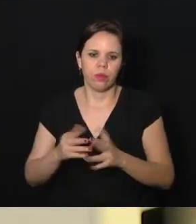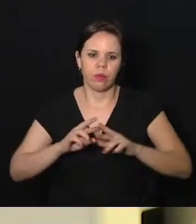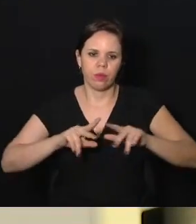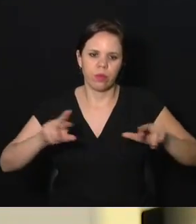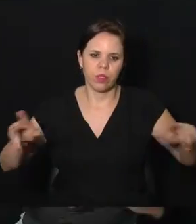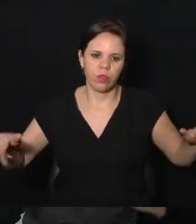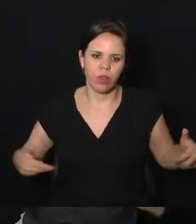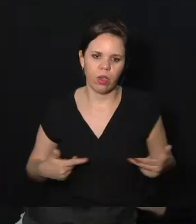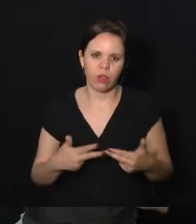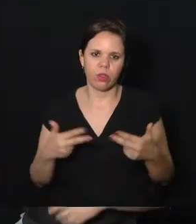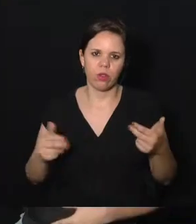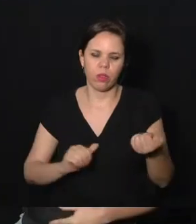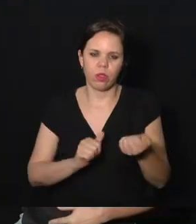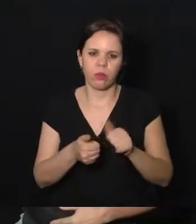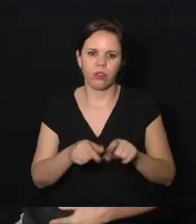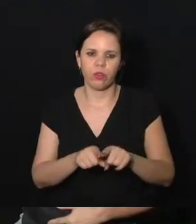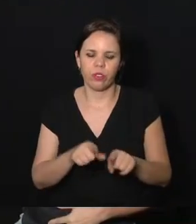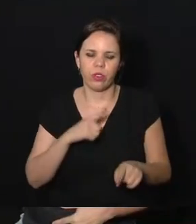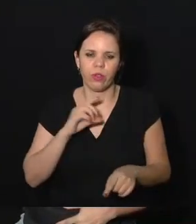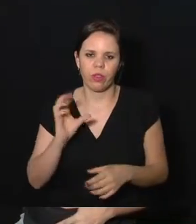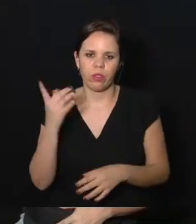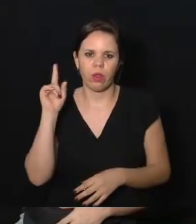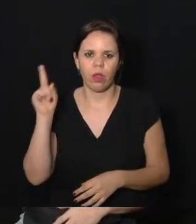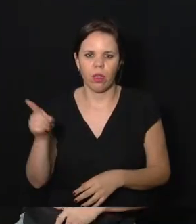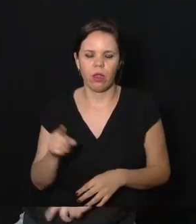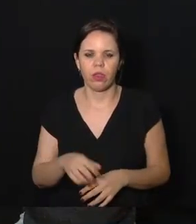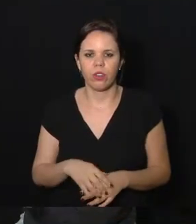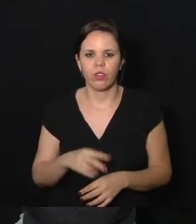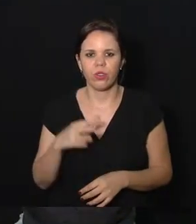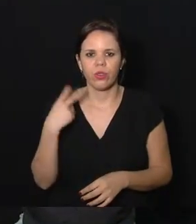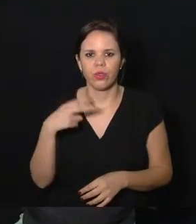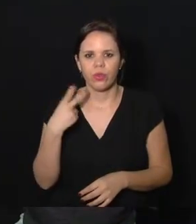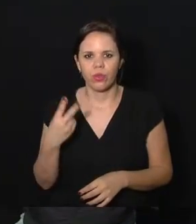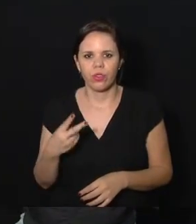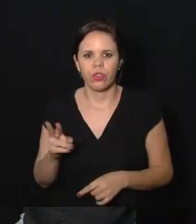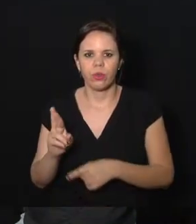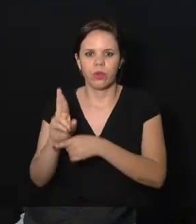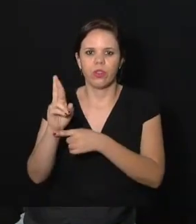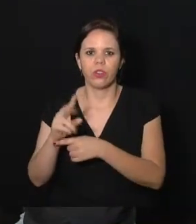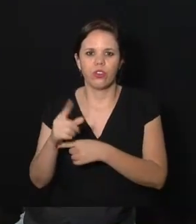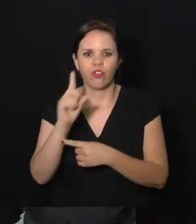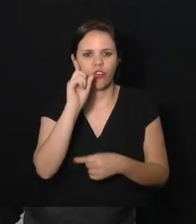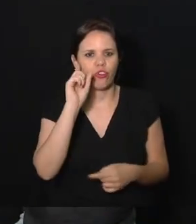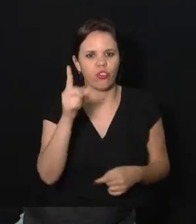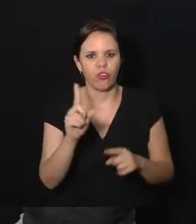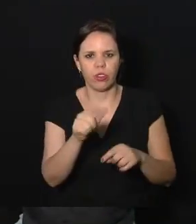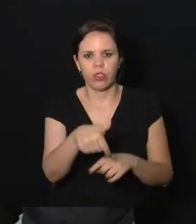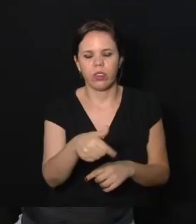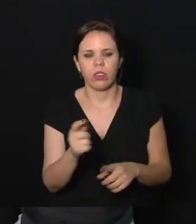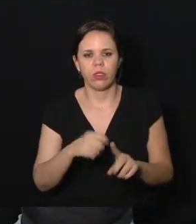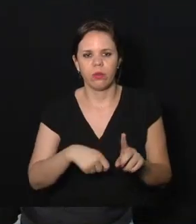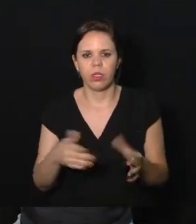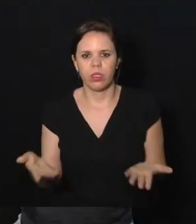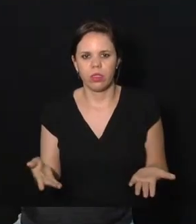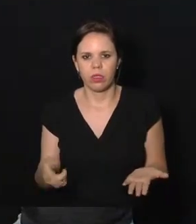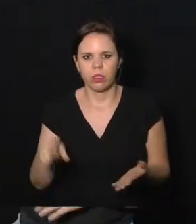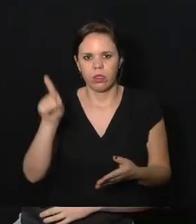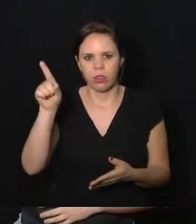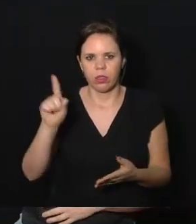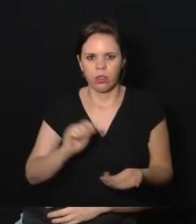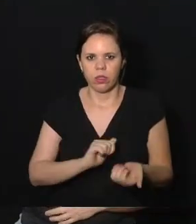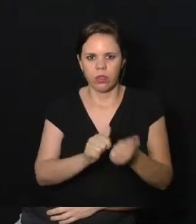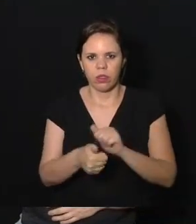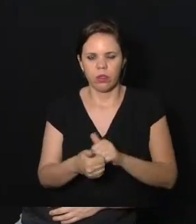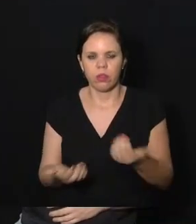eventos esportivos. Segundo o parlamentar, a Comissão de Representação irá no dia 17 deste mês na sede da Secretaria de